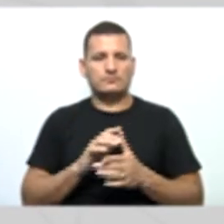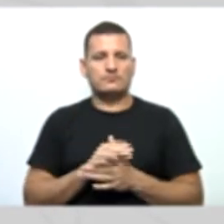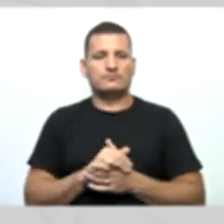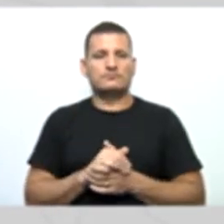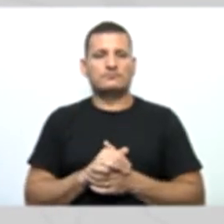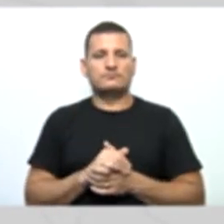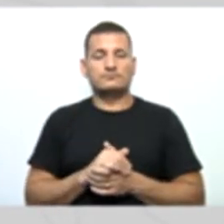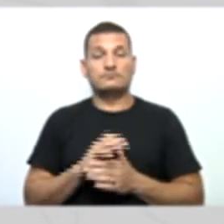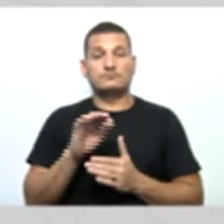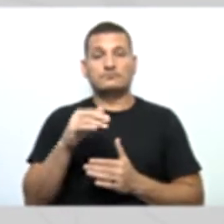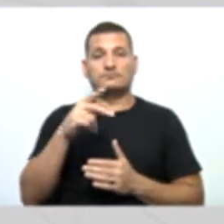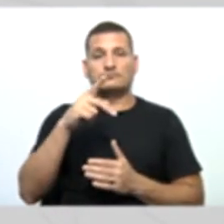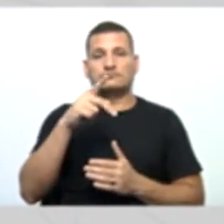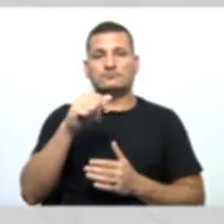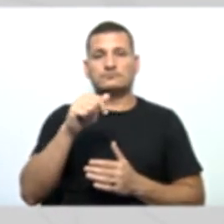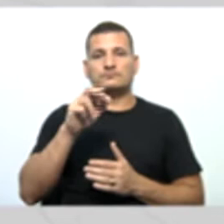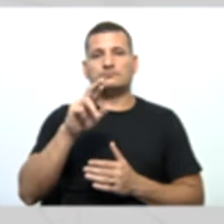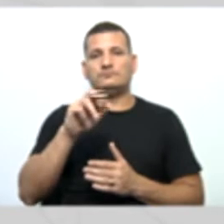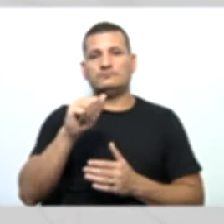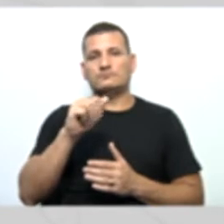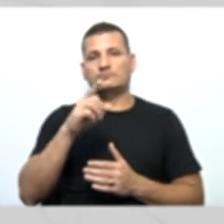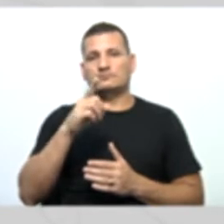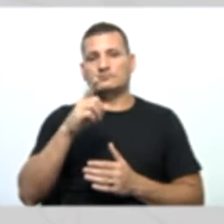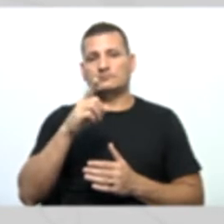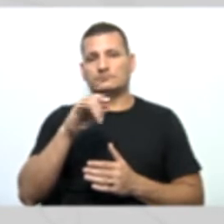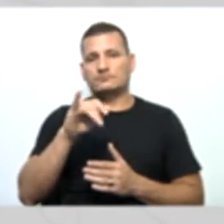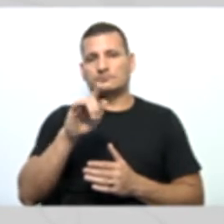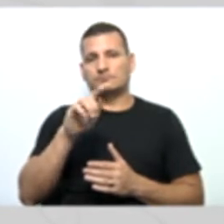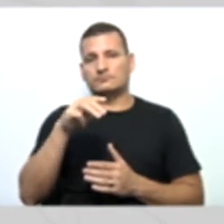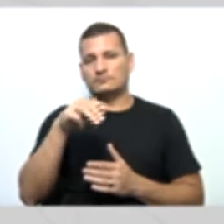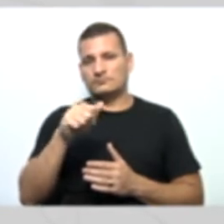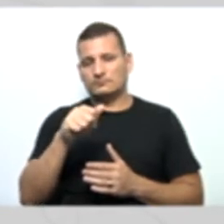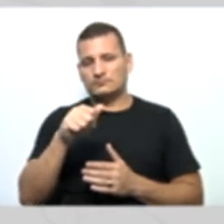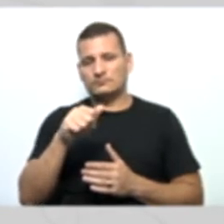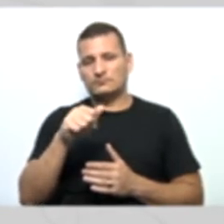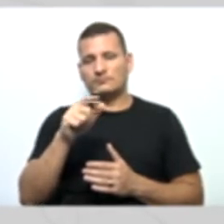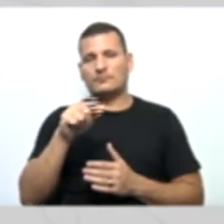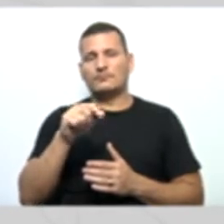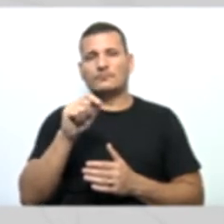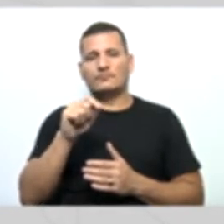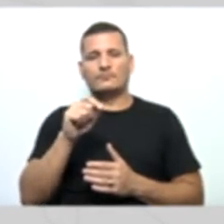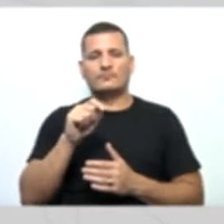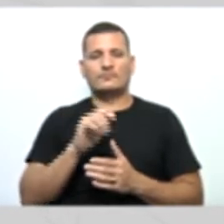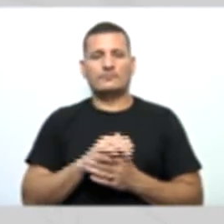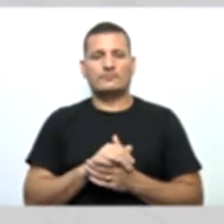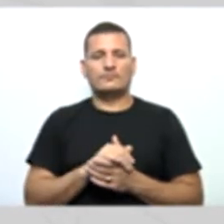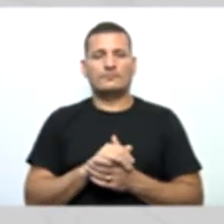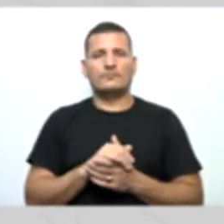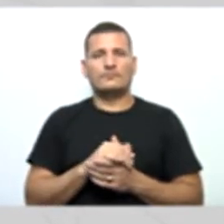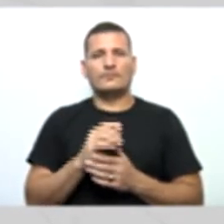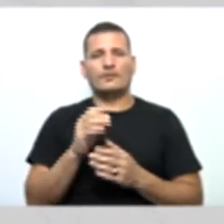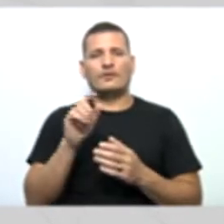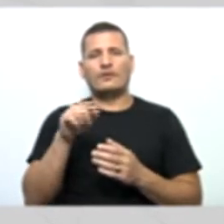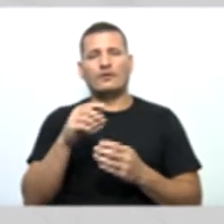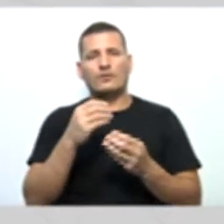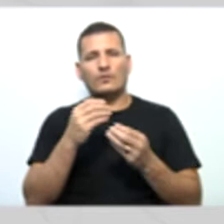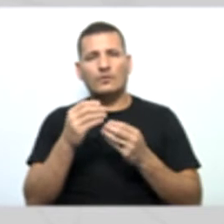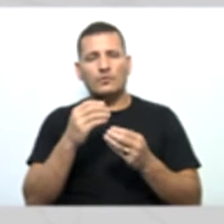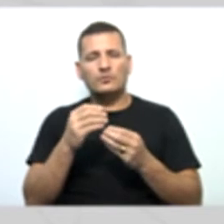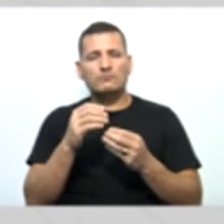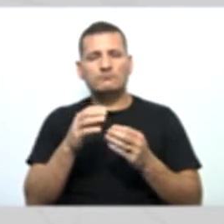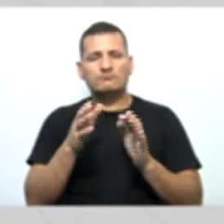Então, paradigma, abordando de uma maneira mais simples, é a forma de abordar um problema. Olha